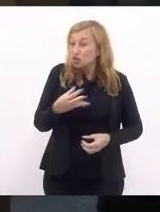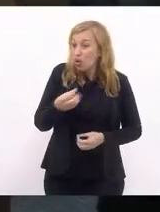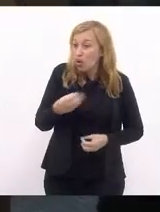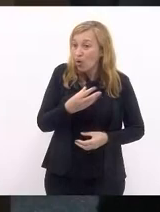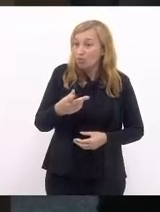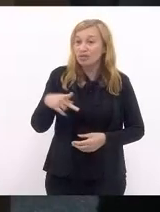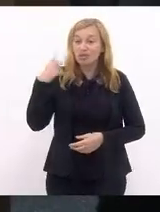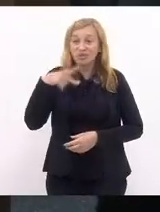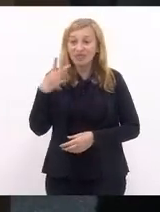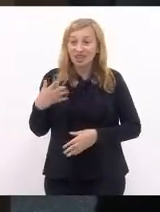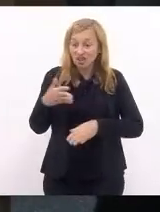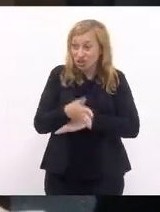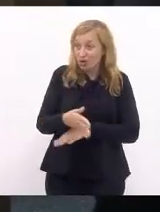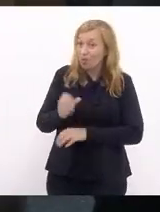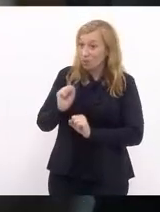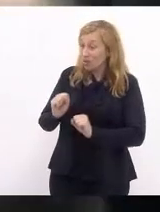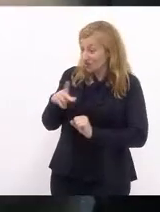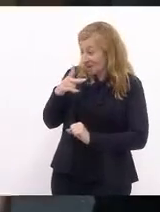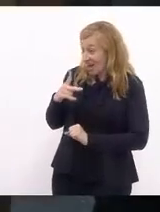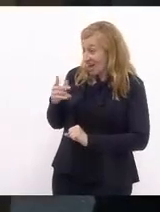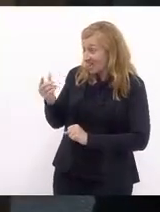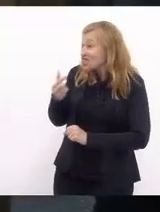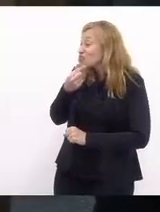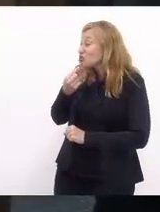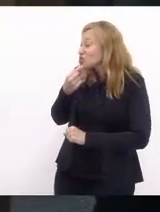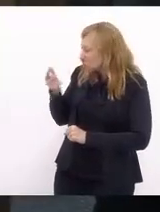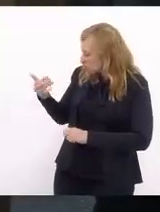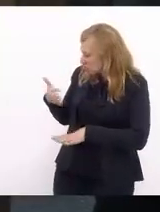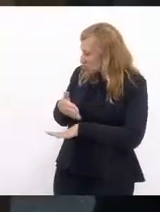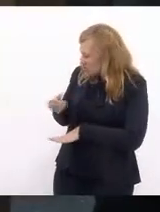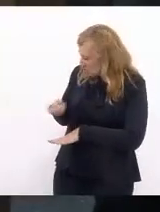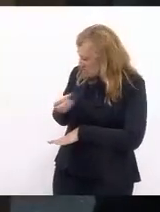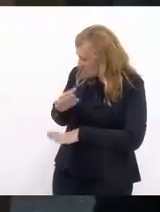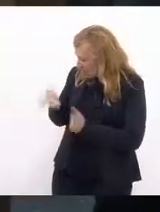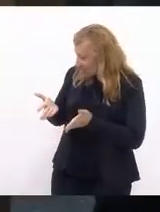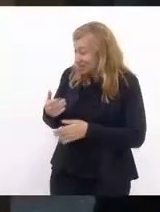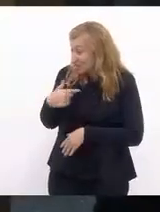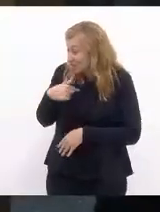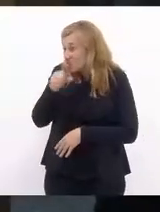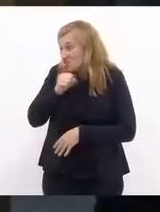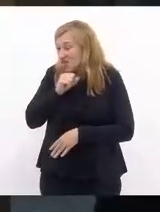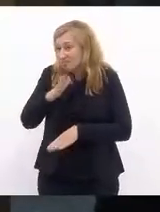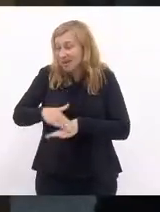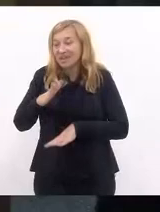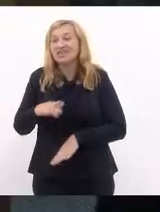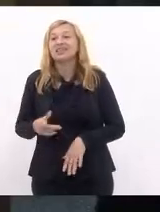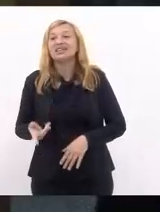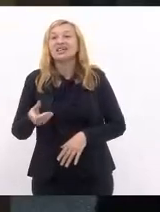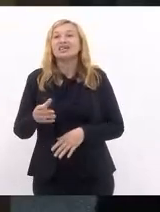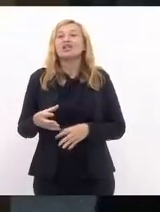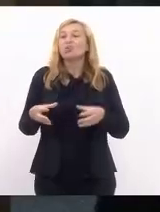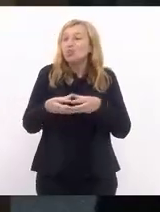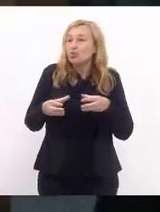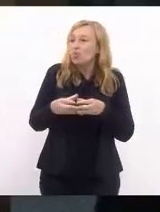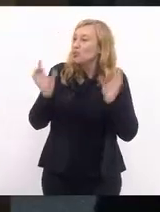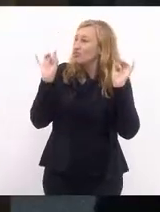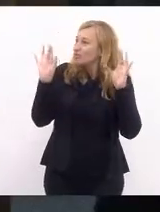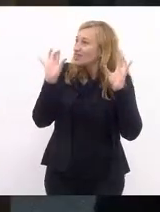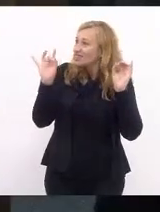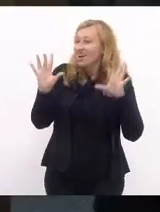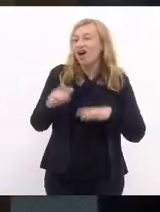nova posso falar assim porque eu sou um dos mais mais antigos é é uma garotada especial